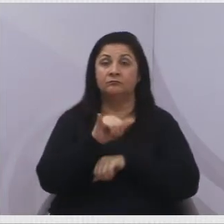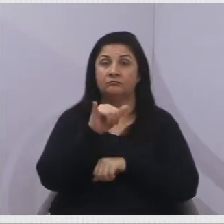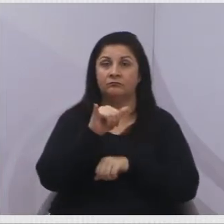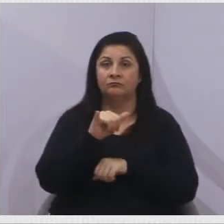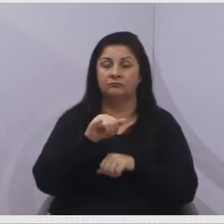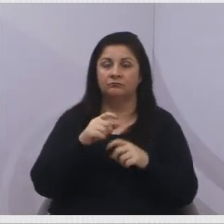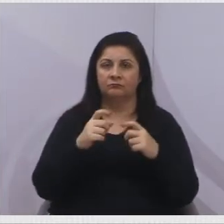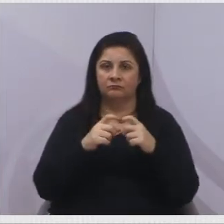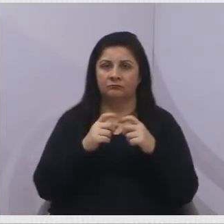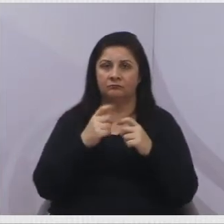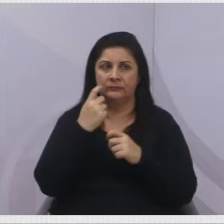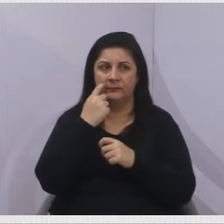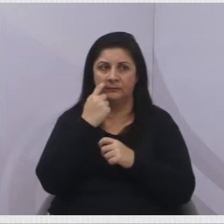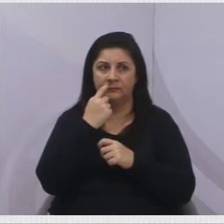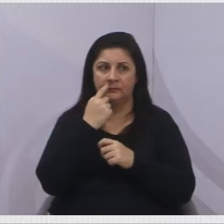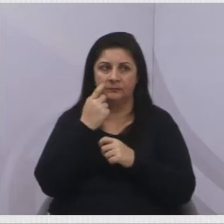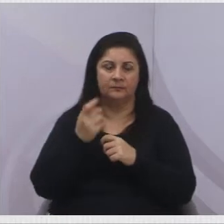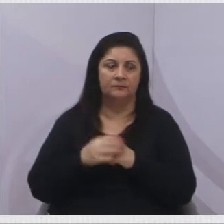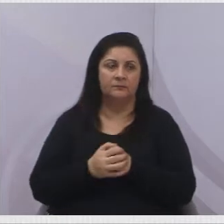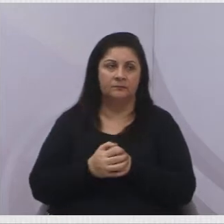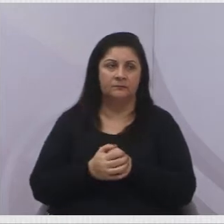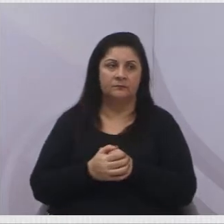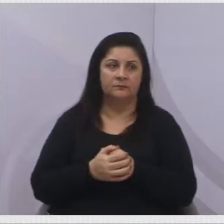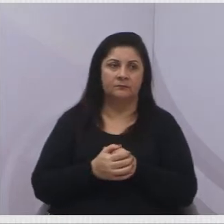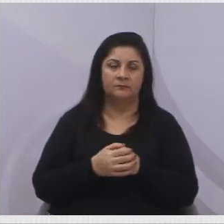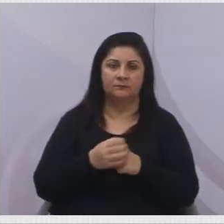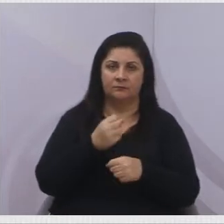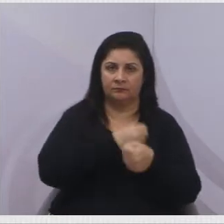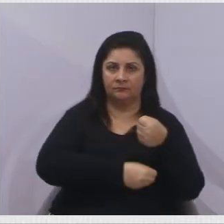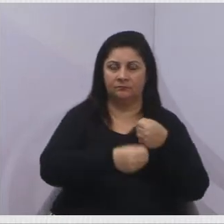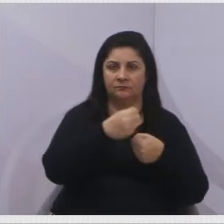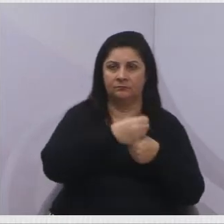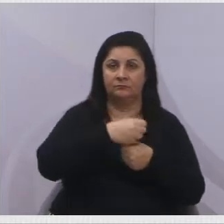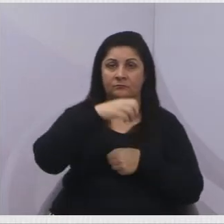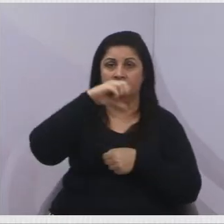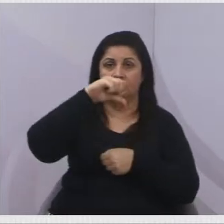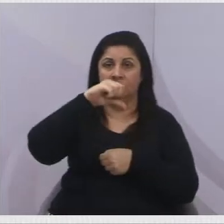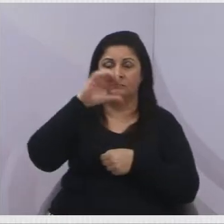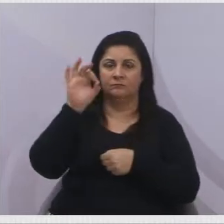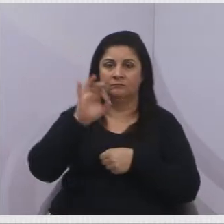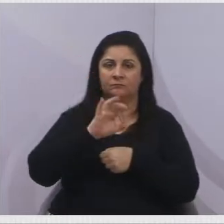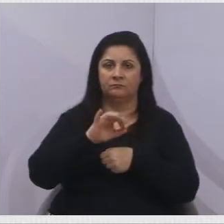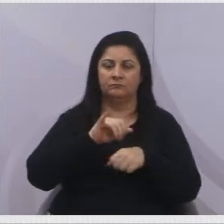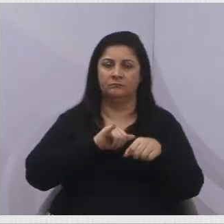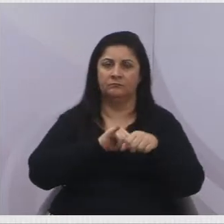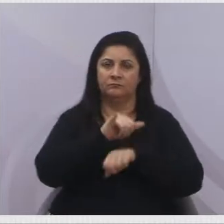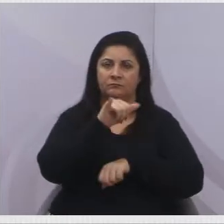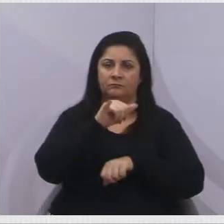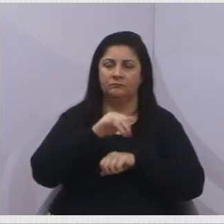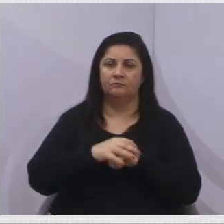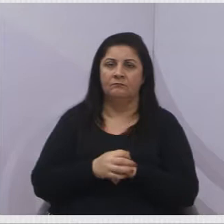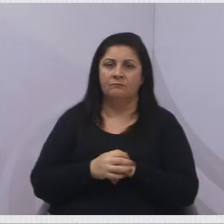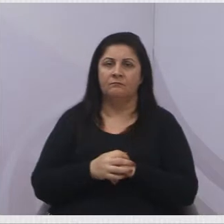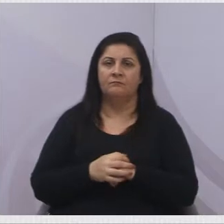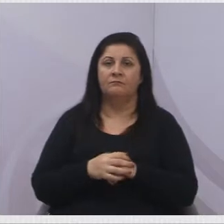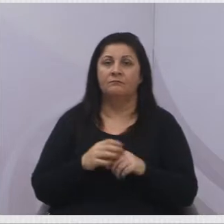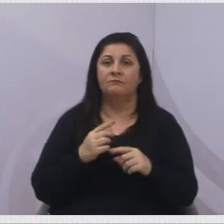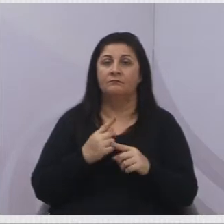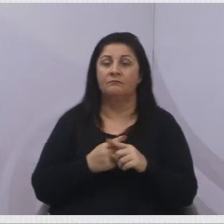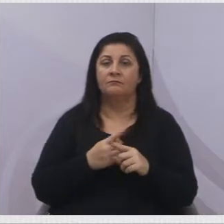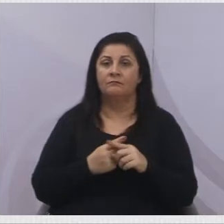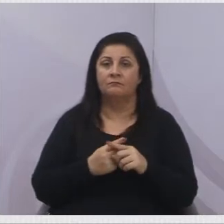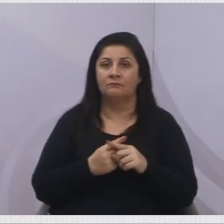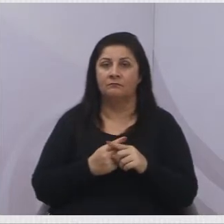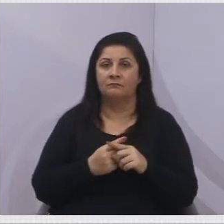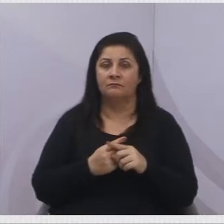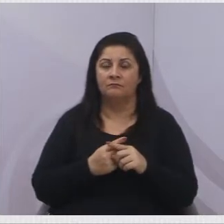odontologia. Então, em 2020, nós tivemos 9% de absenteísmo, exatamente porque a nossa oferta